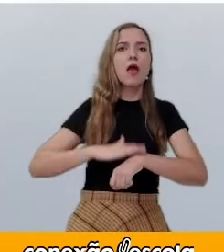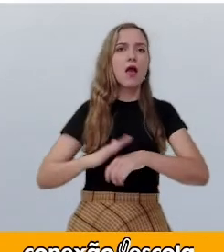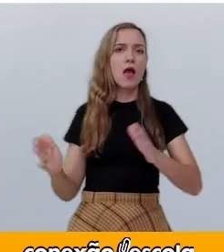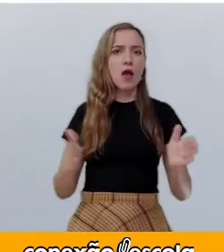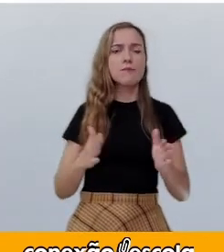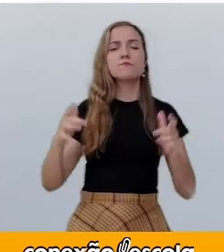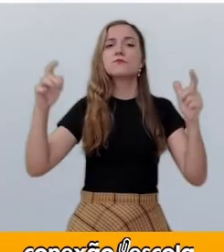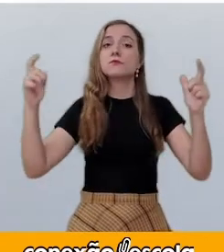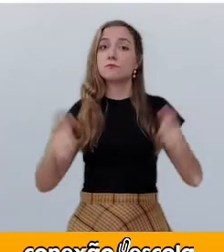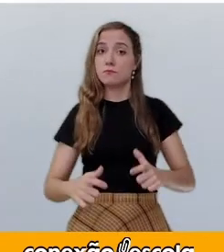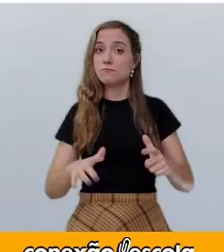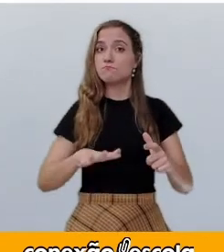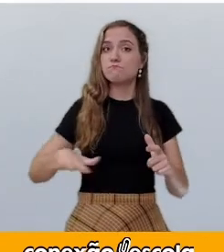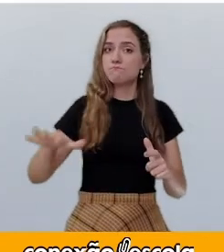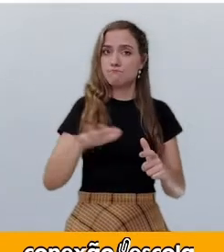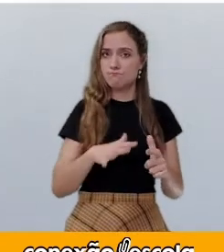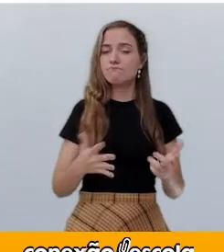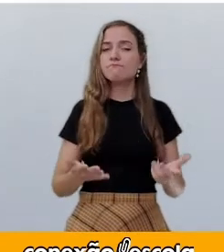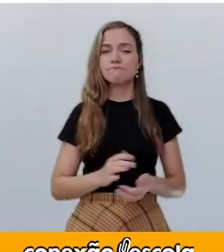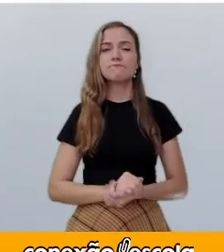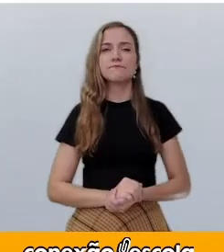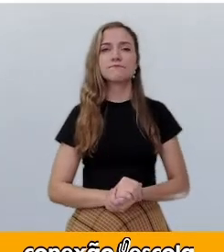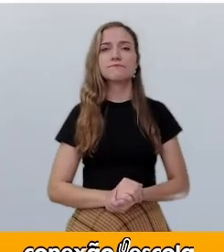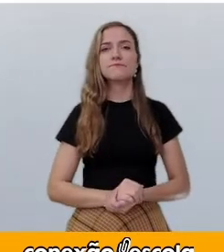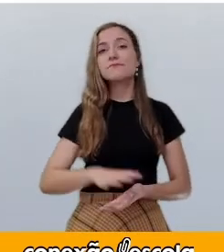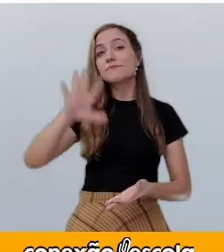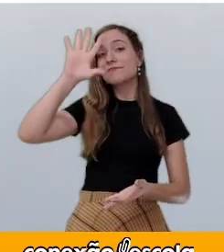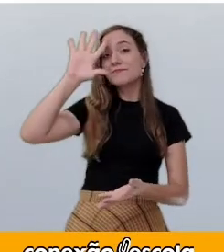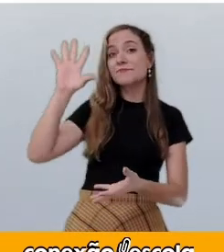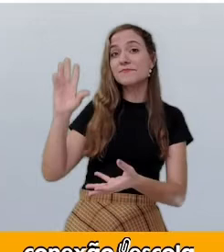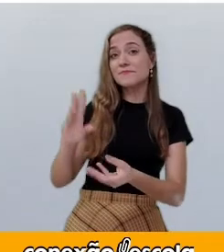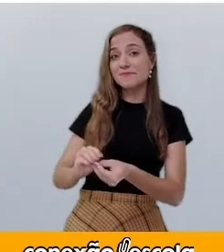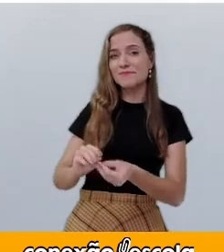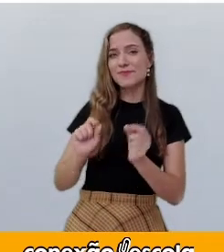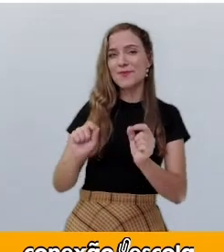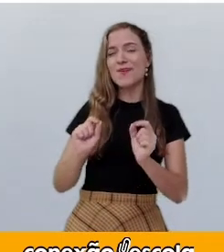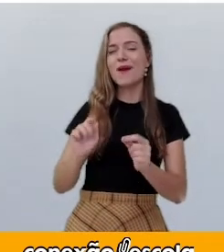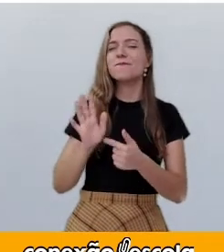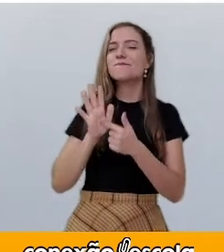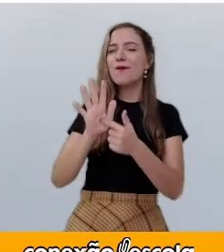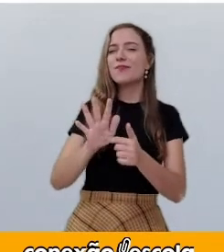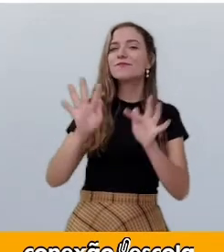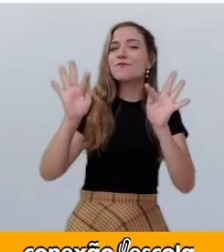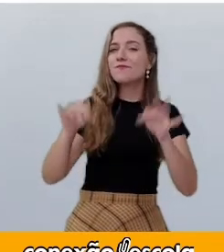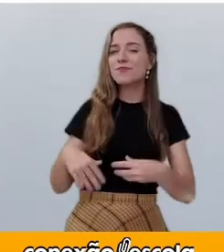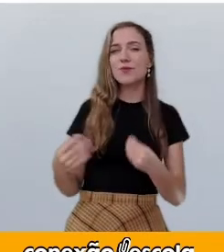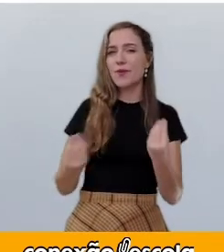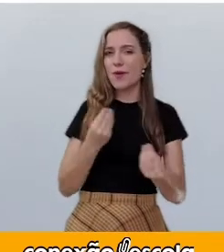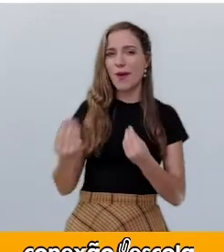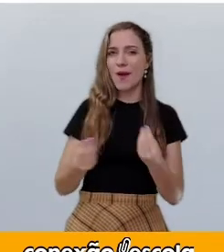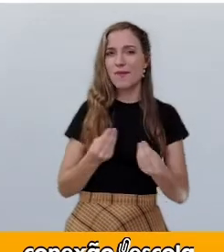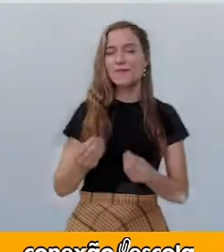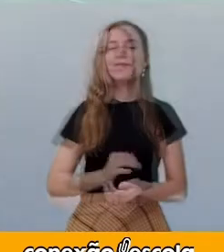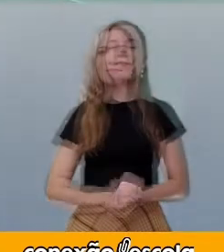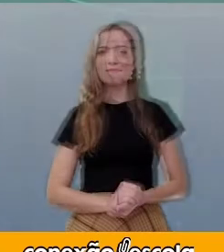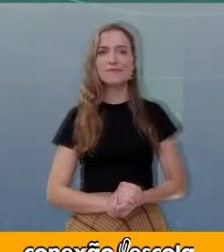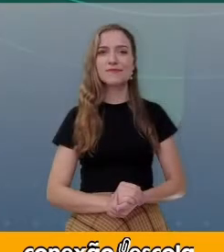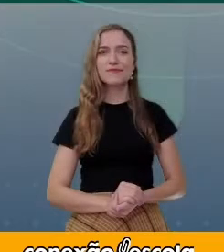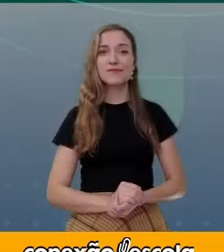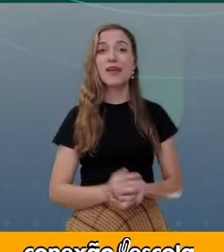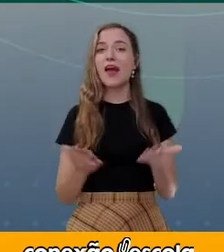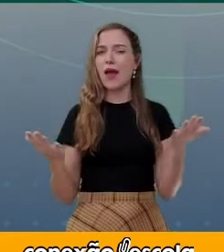espaço desfecho apresenta a conclusão do relato